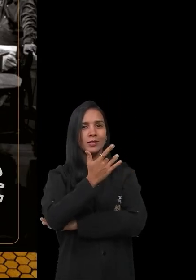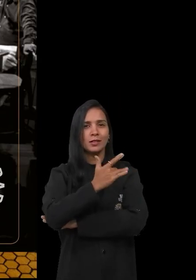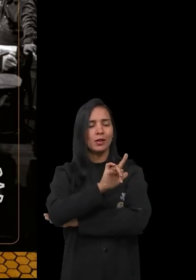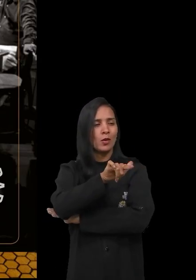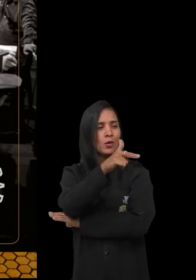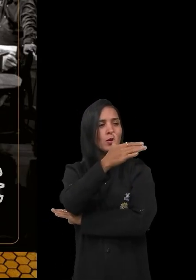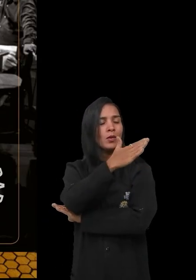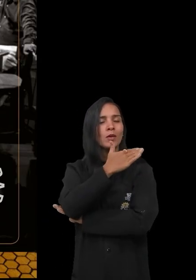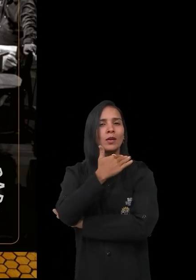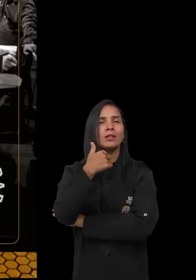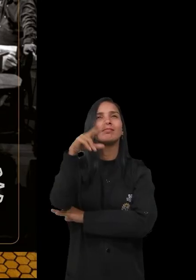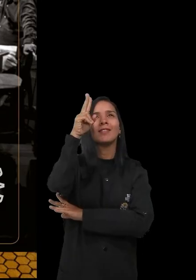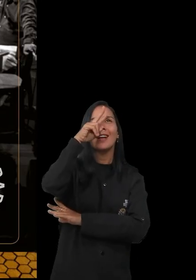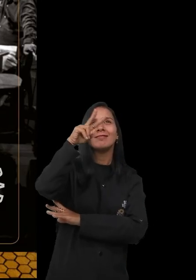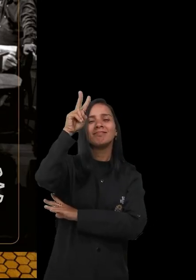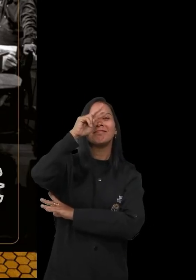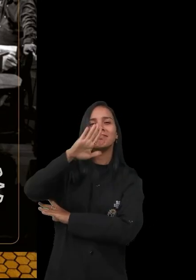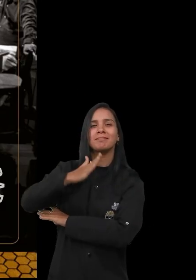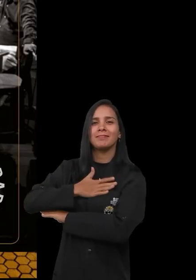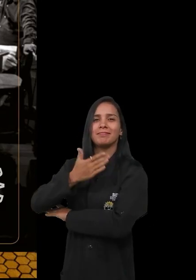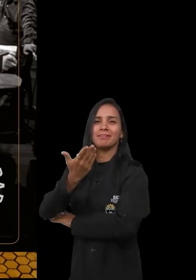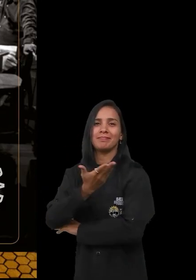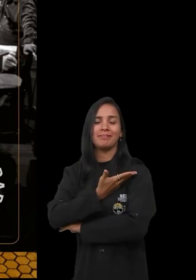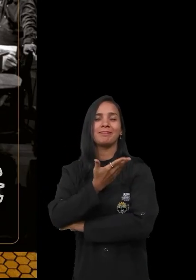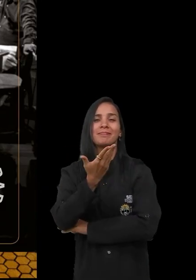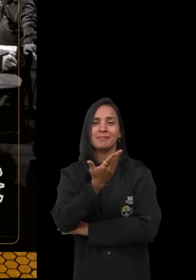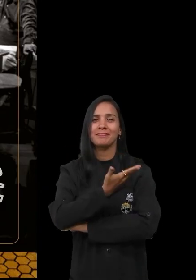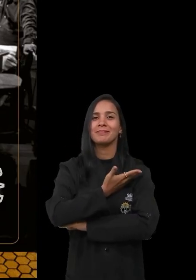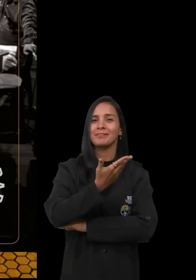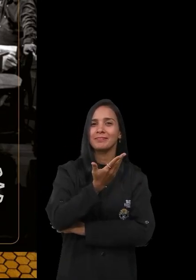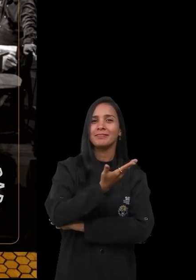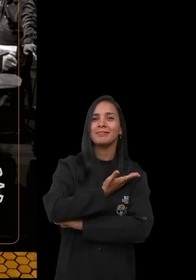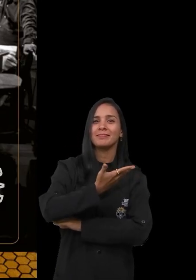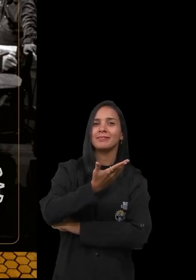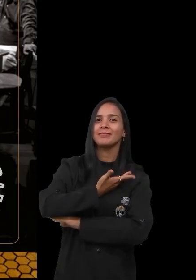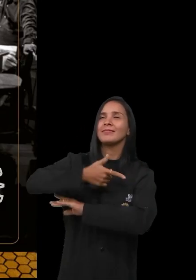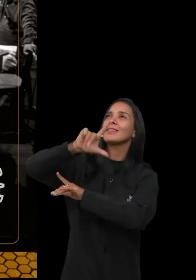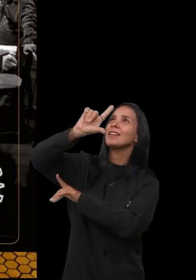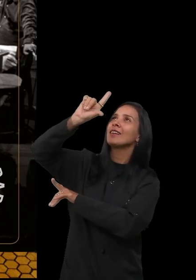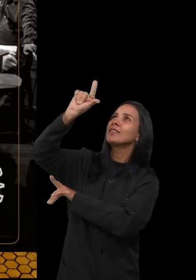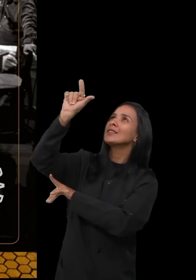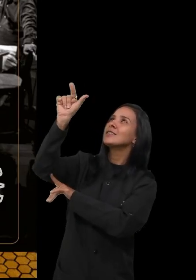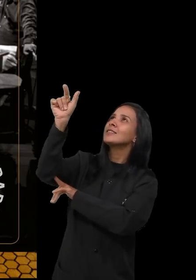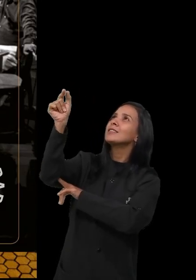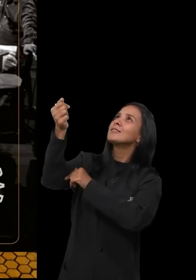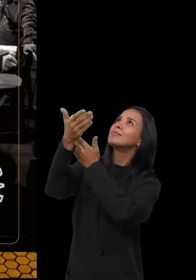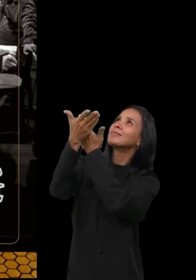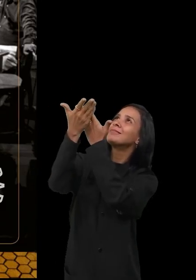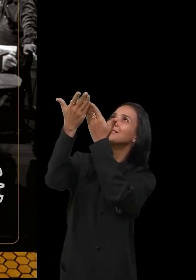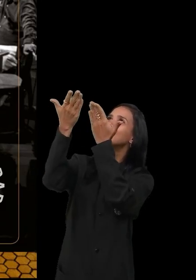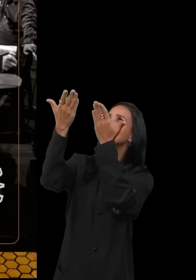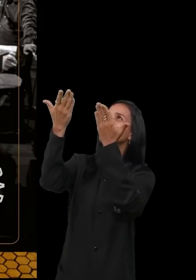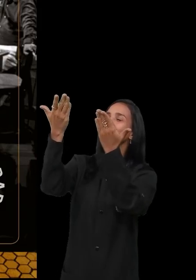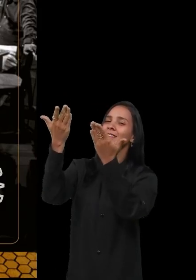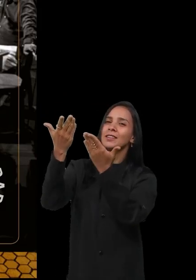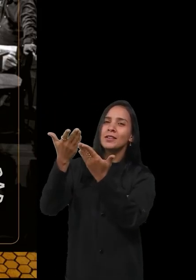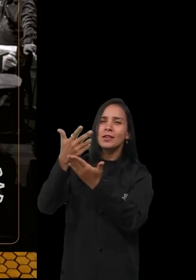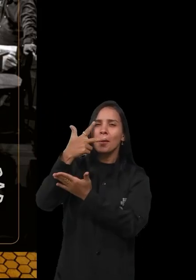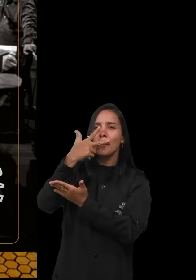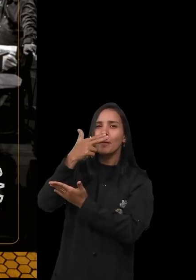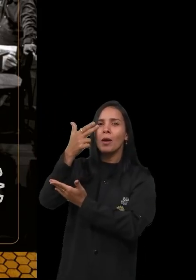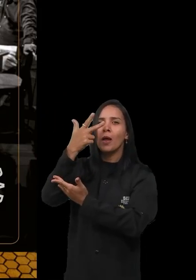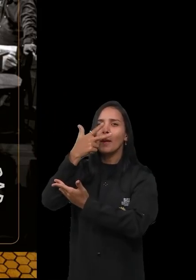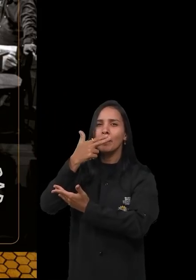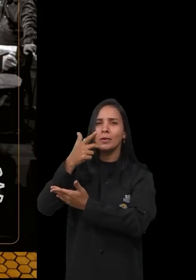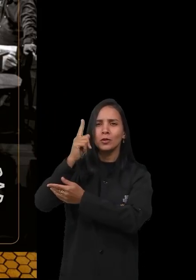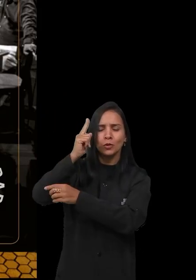Me lembrou Carlitos, a lua, na qual a dona